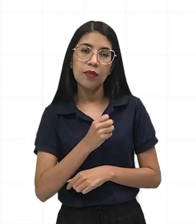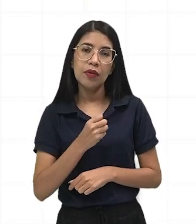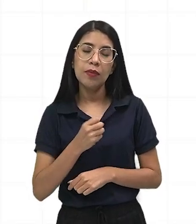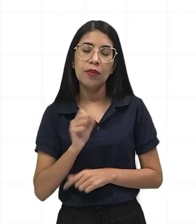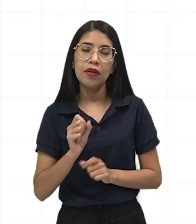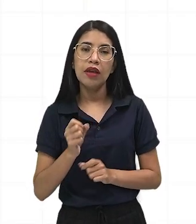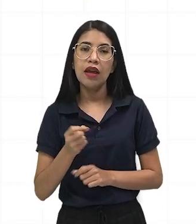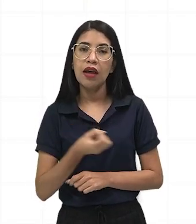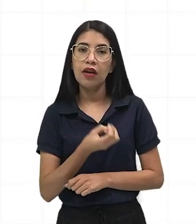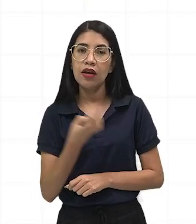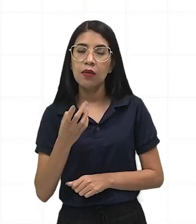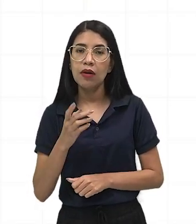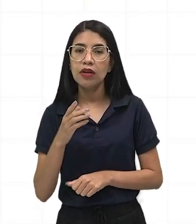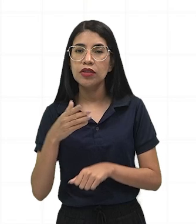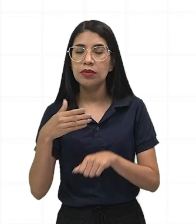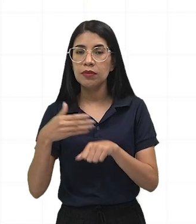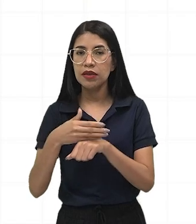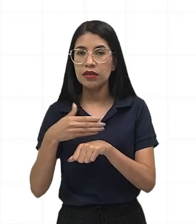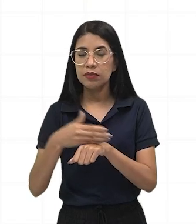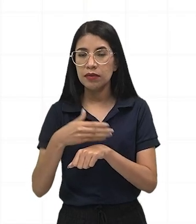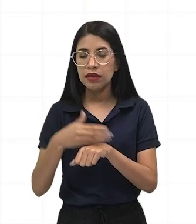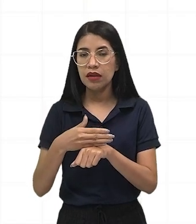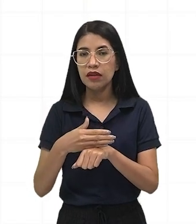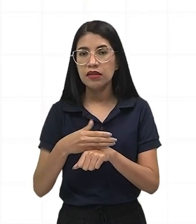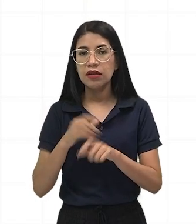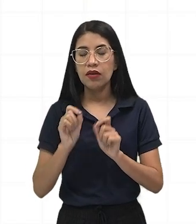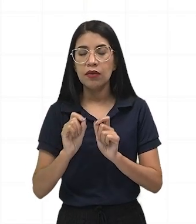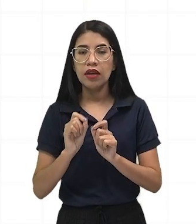vai pesquisar somente um